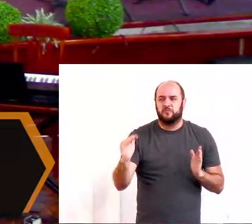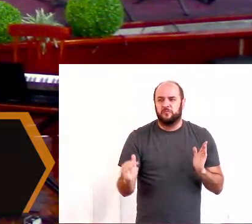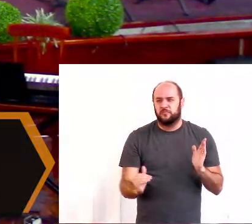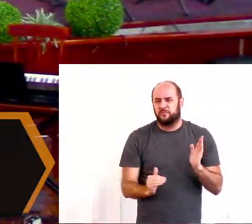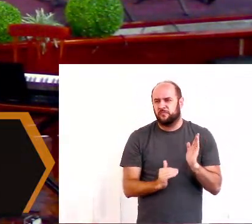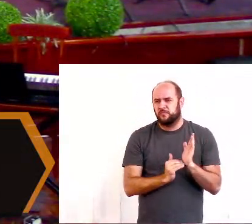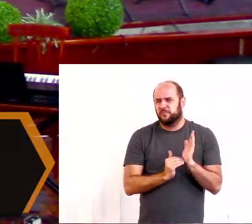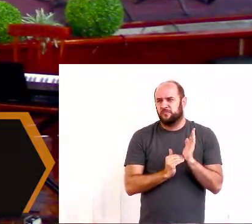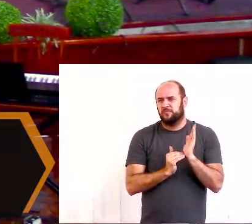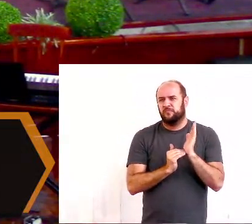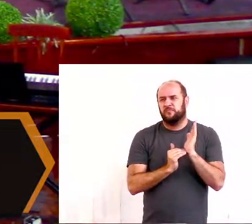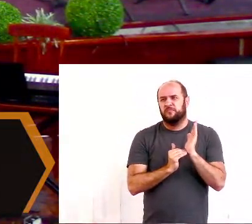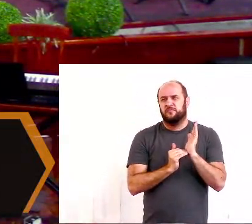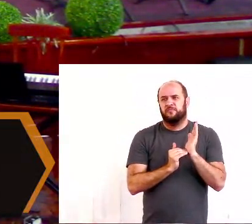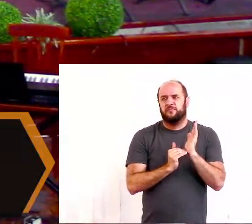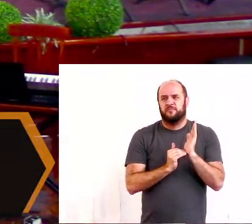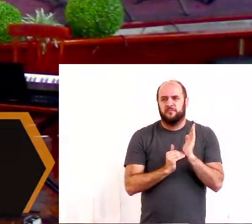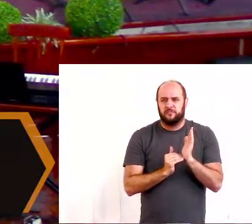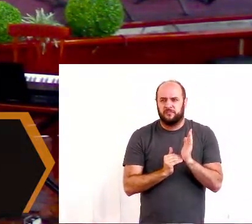até o dia